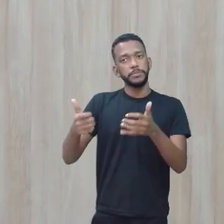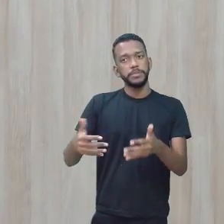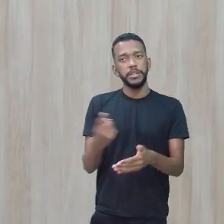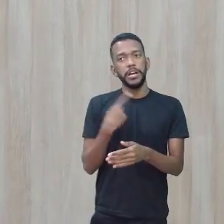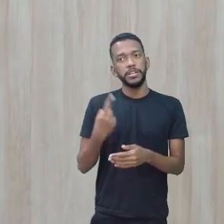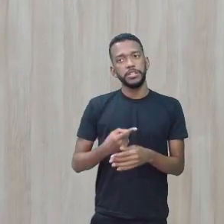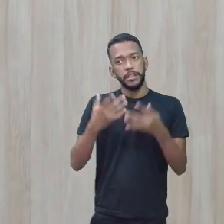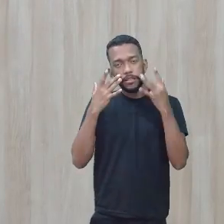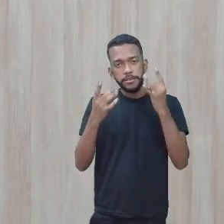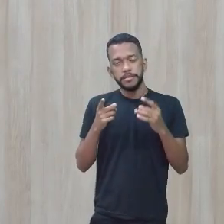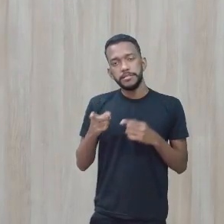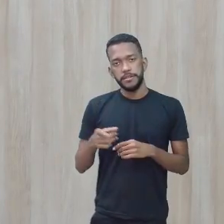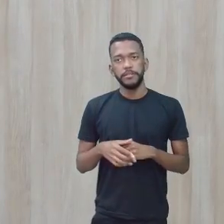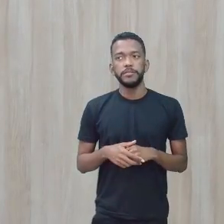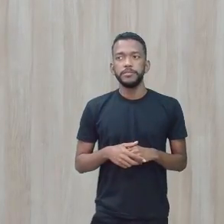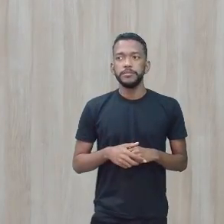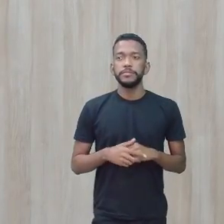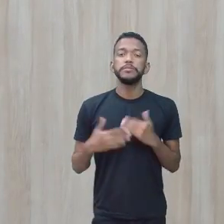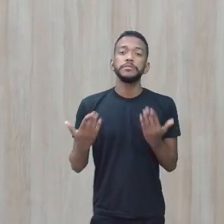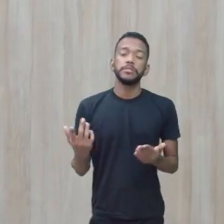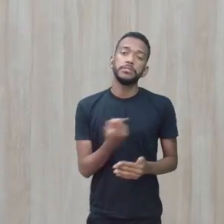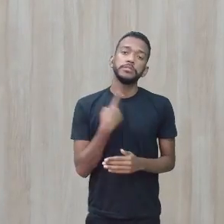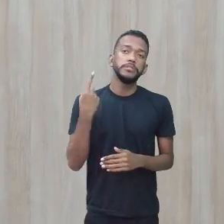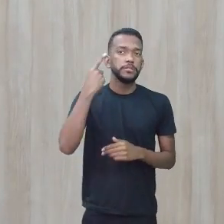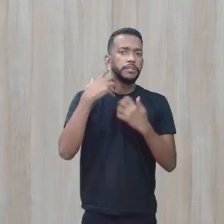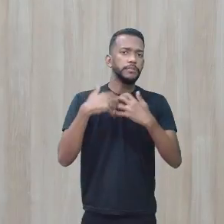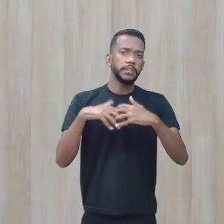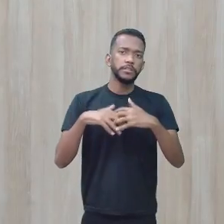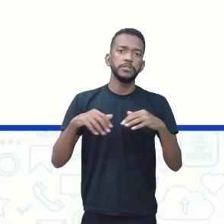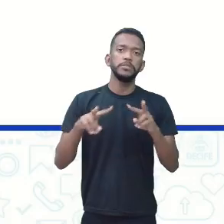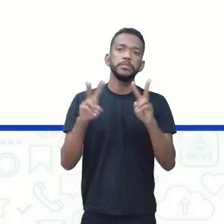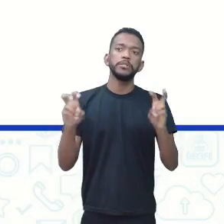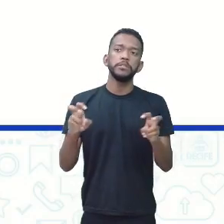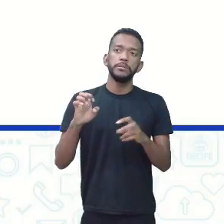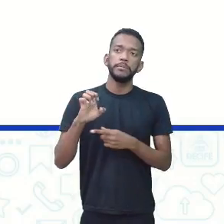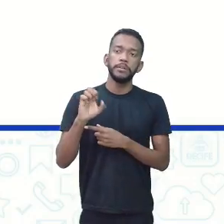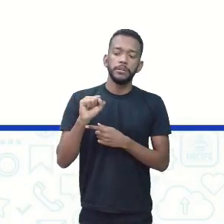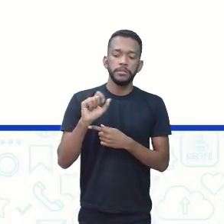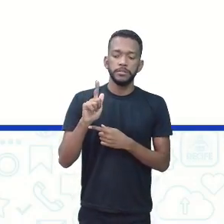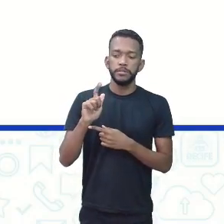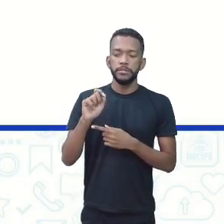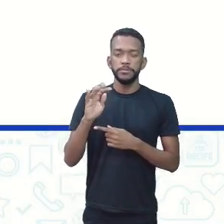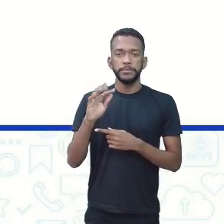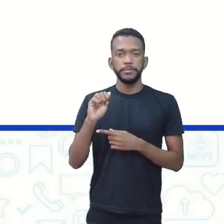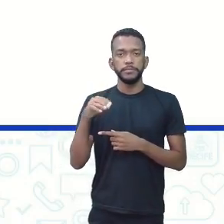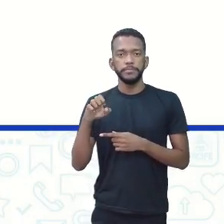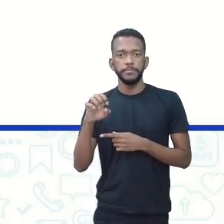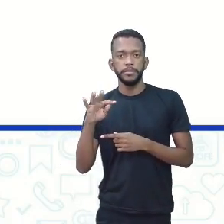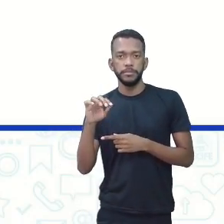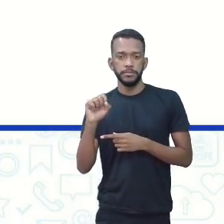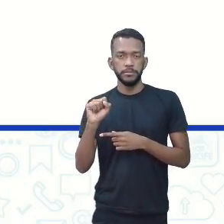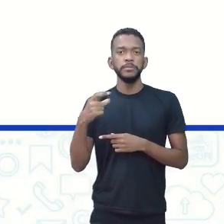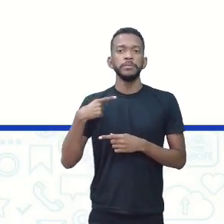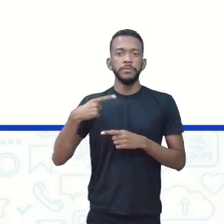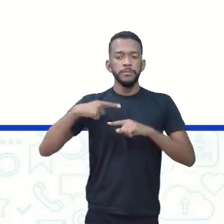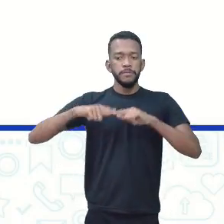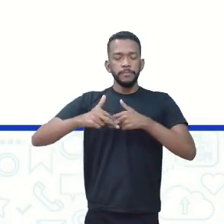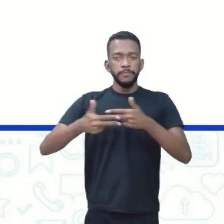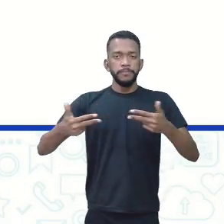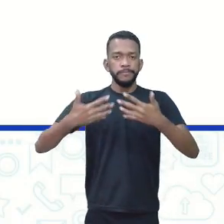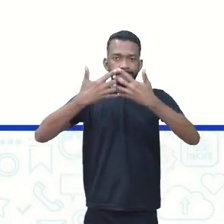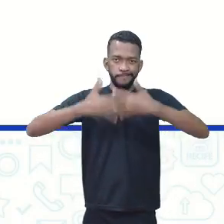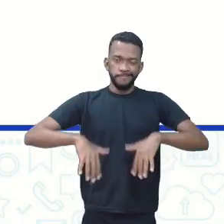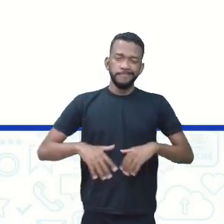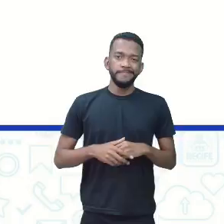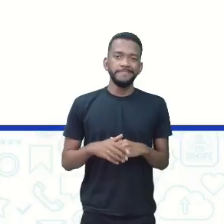atenção. E aí a gente refletiu sobre a questão dos esgotamentos, né, dos recursos naturais.